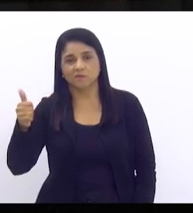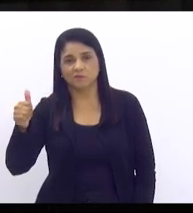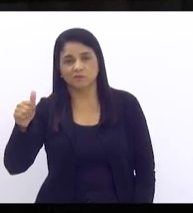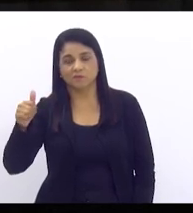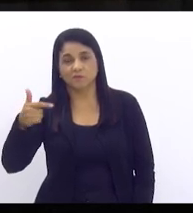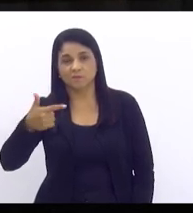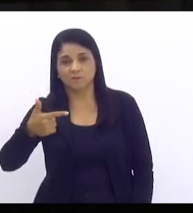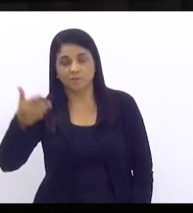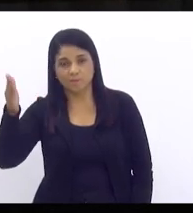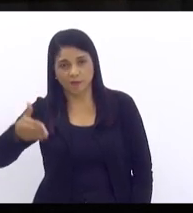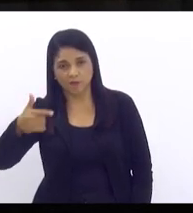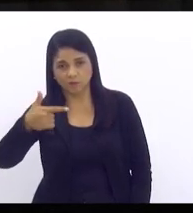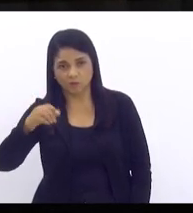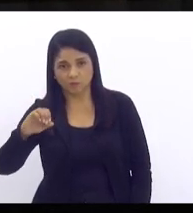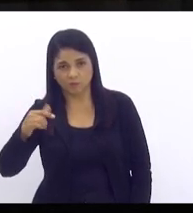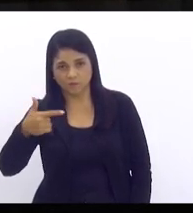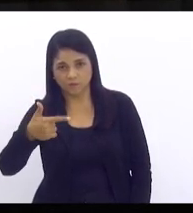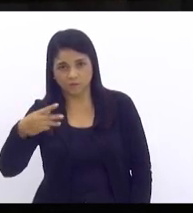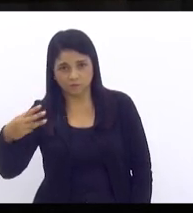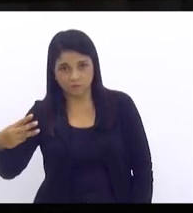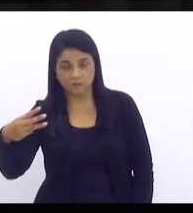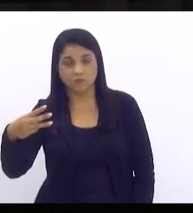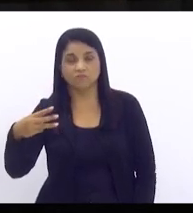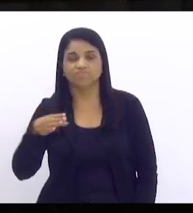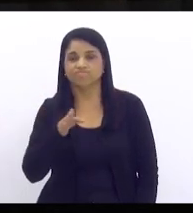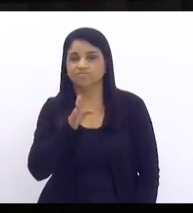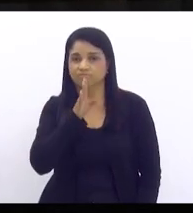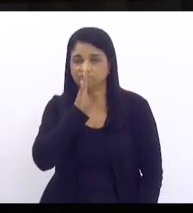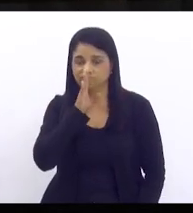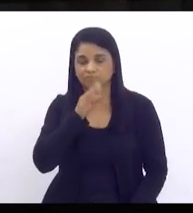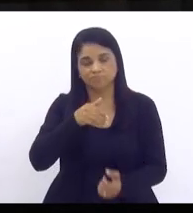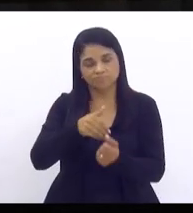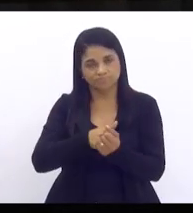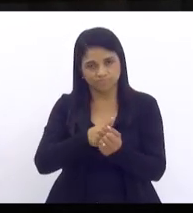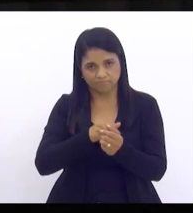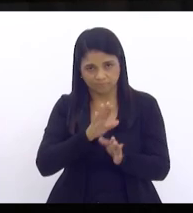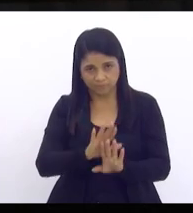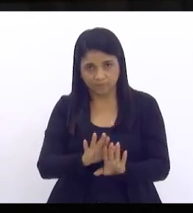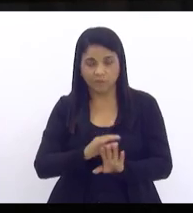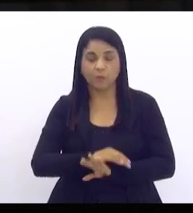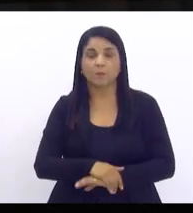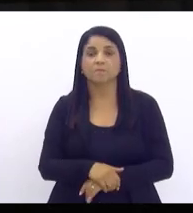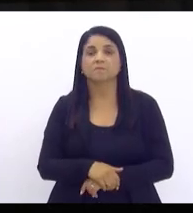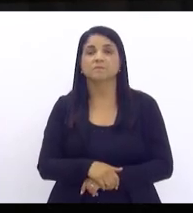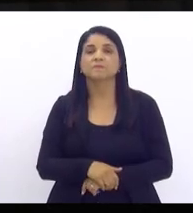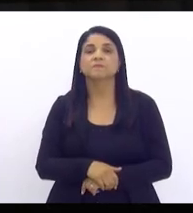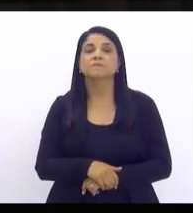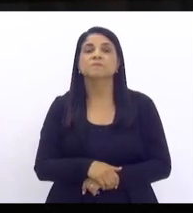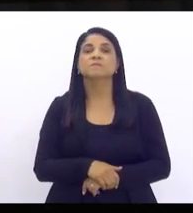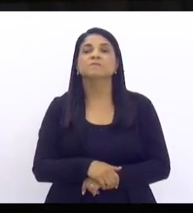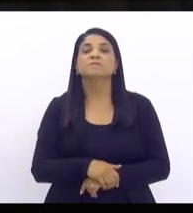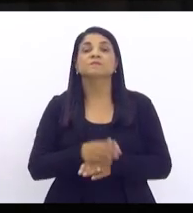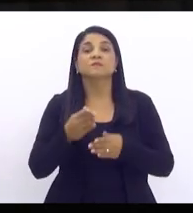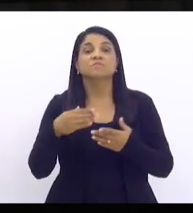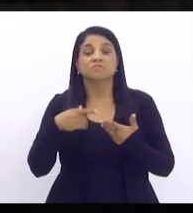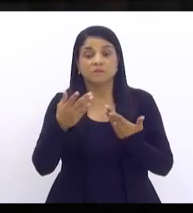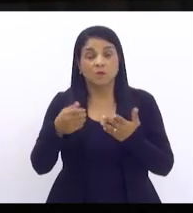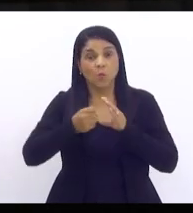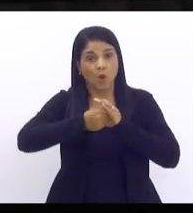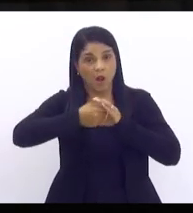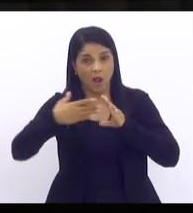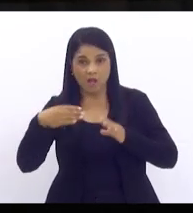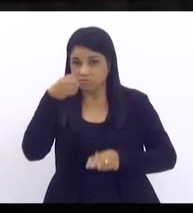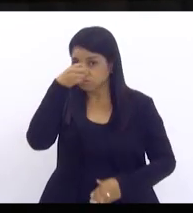030029/011325/2023, o qual corre em sigilo. Não obstante o caráter abrupto sobre o qual ocorreram